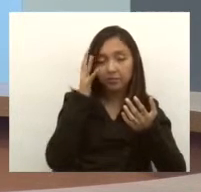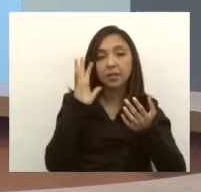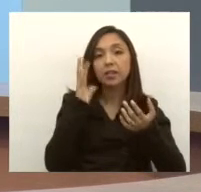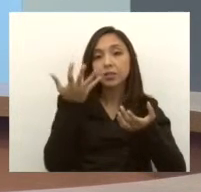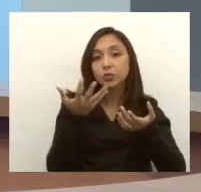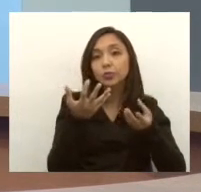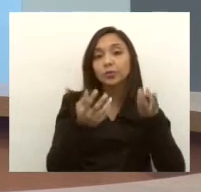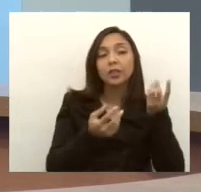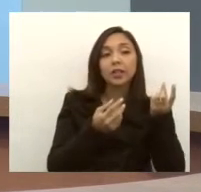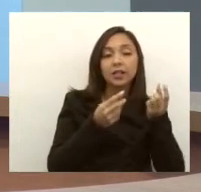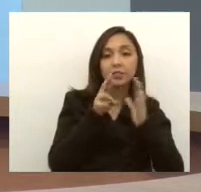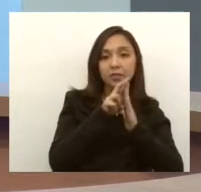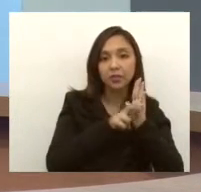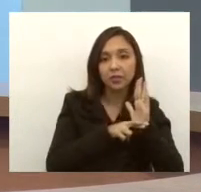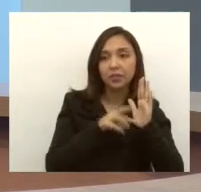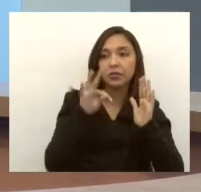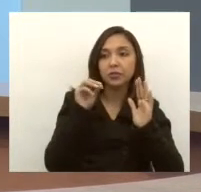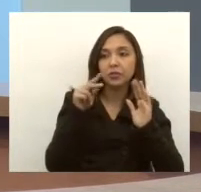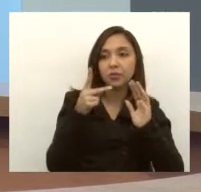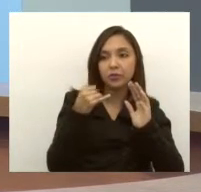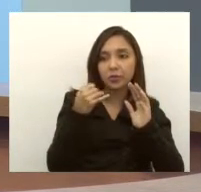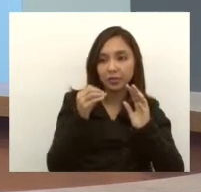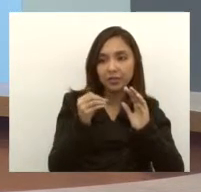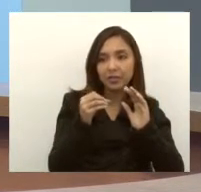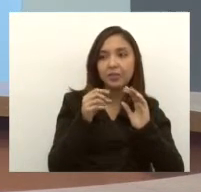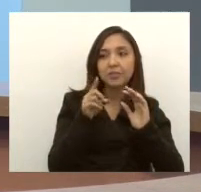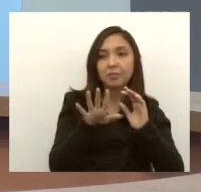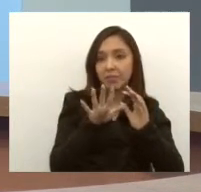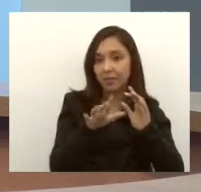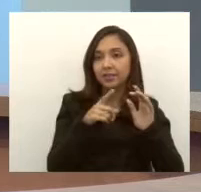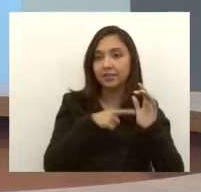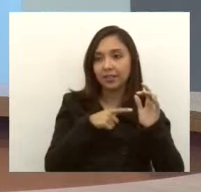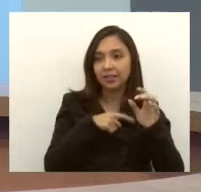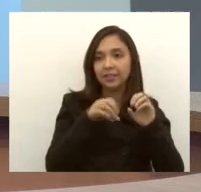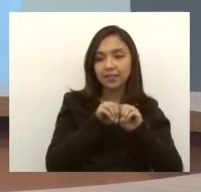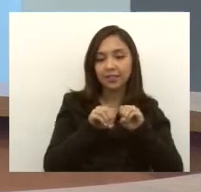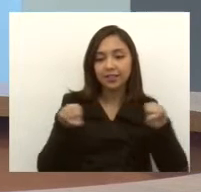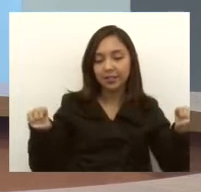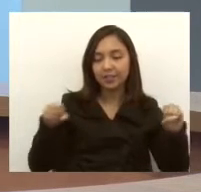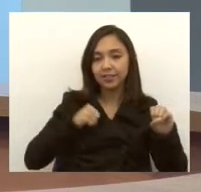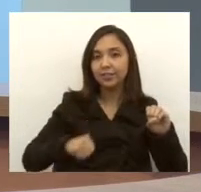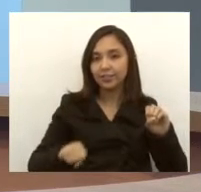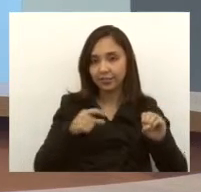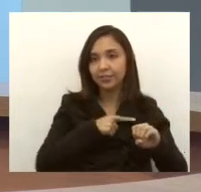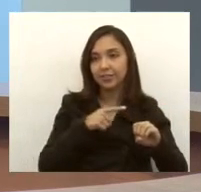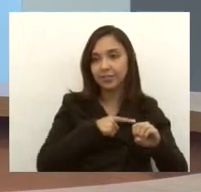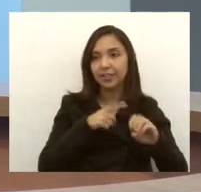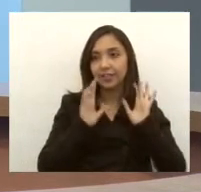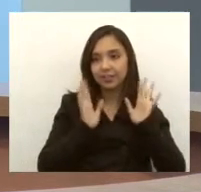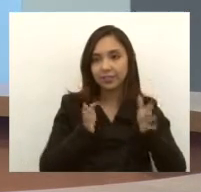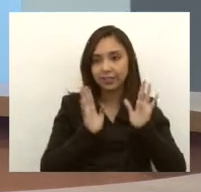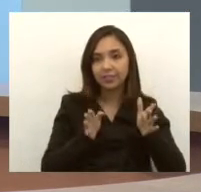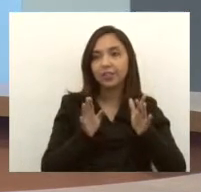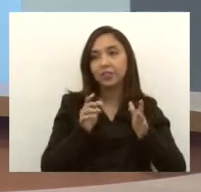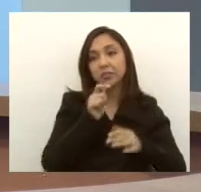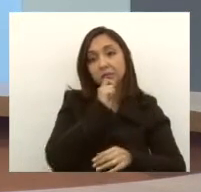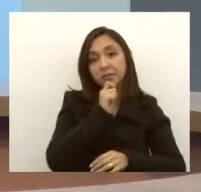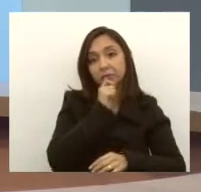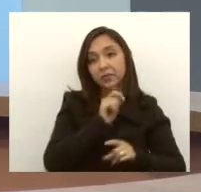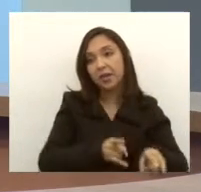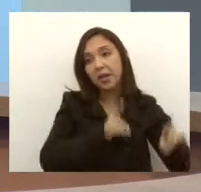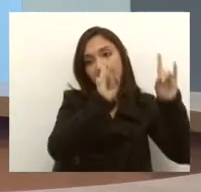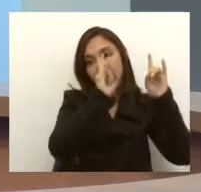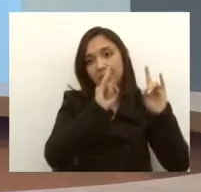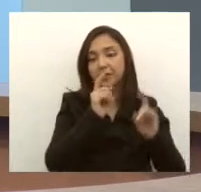desse requerimento do vereador Toninho Magalhães, mas lá tem esgoto, vereador. Isso já chegou a rede de esgoto lá. Só não chegou o apartamento